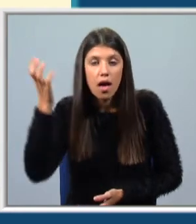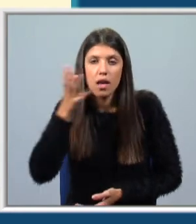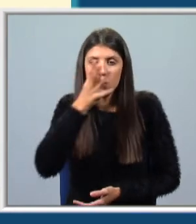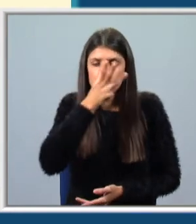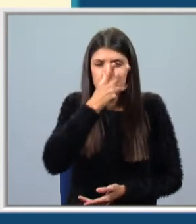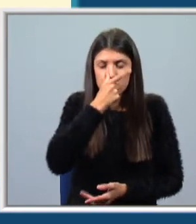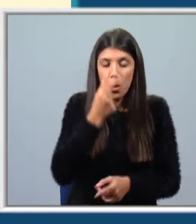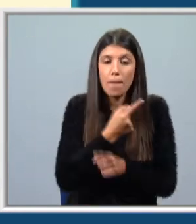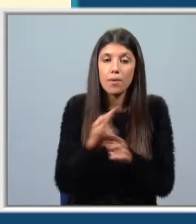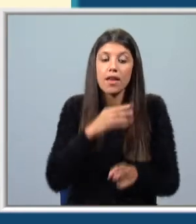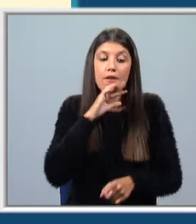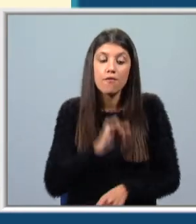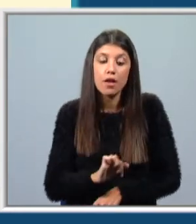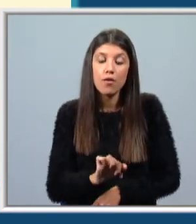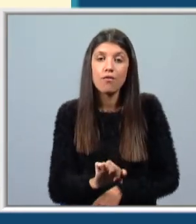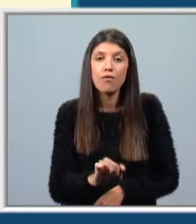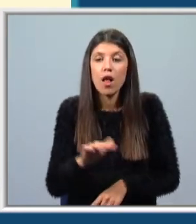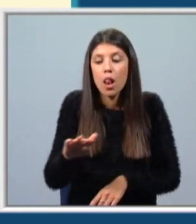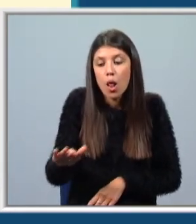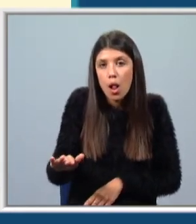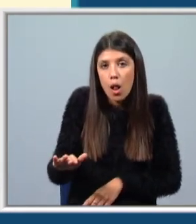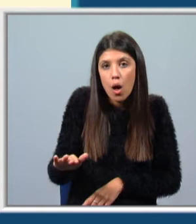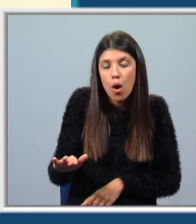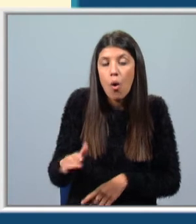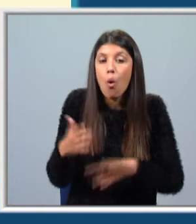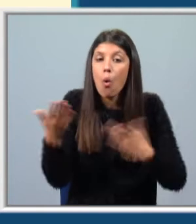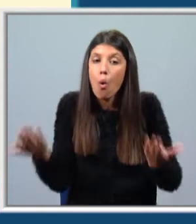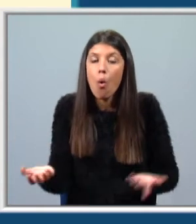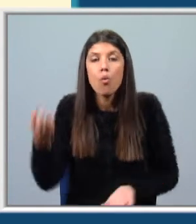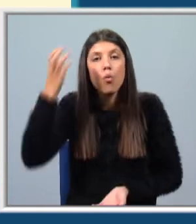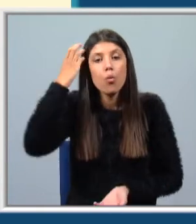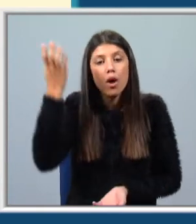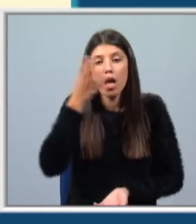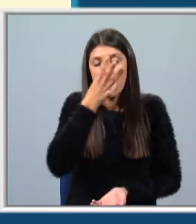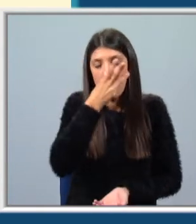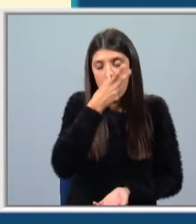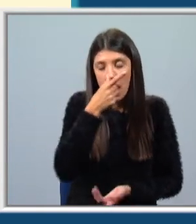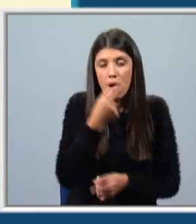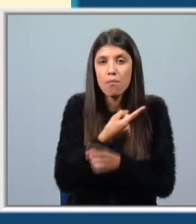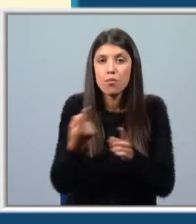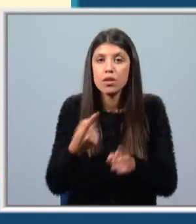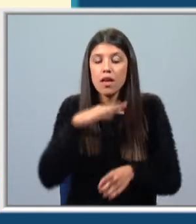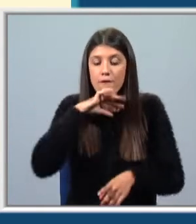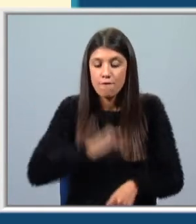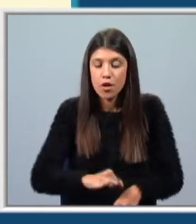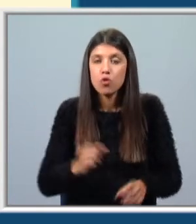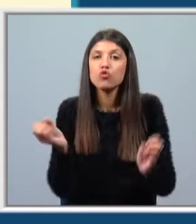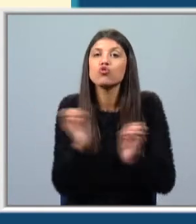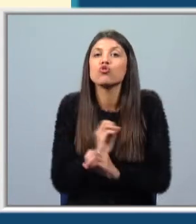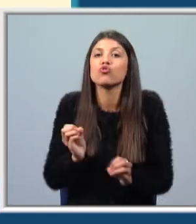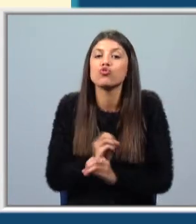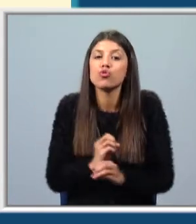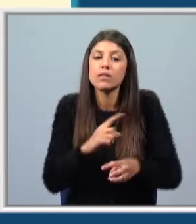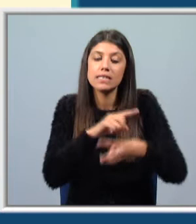baixinho. E a última hipótese. O rei estava triste porque não tinha filhos. Qual destas